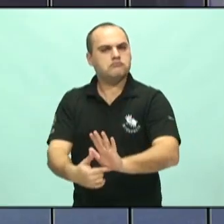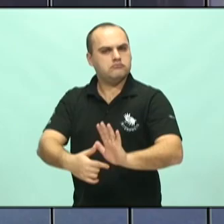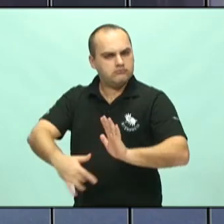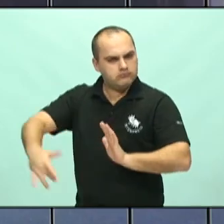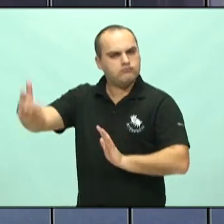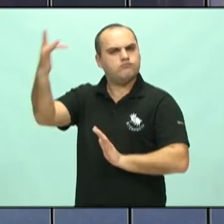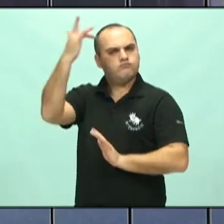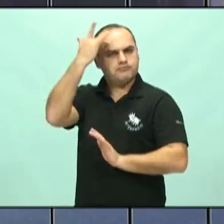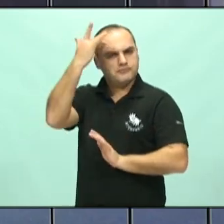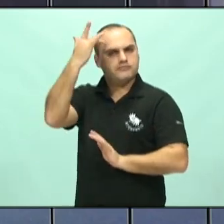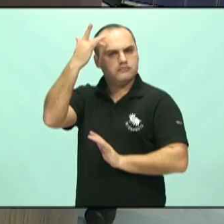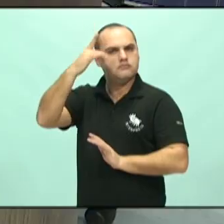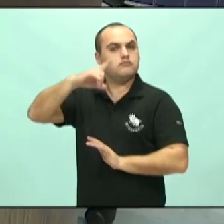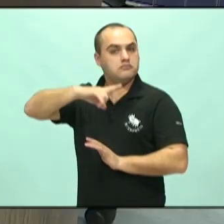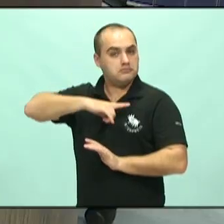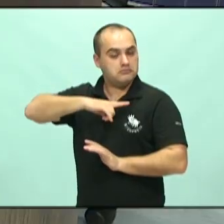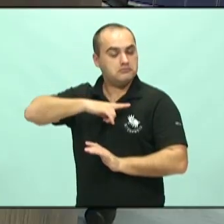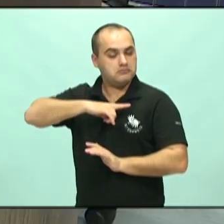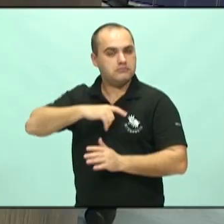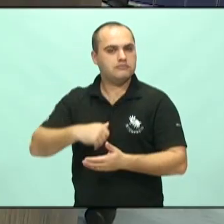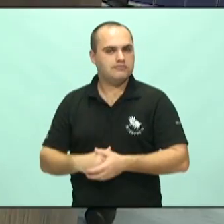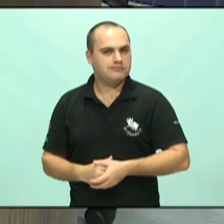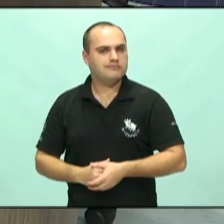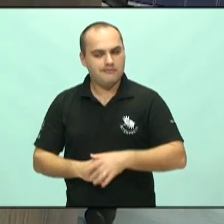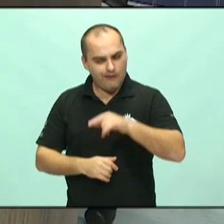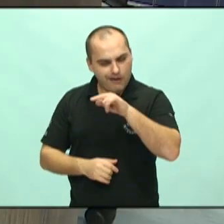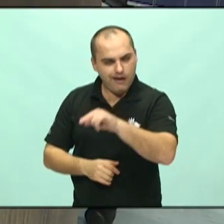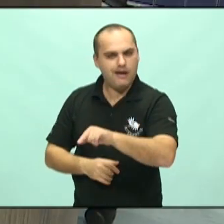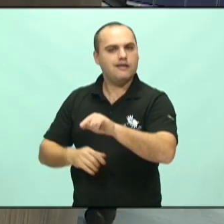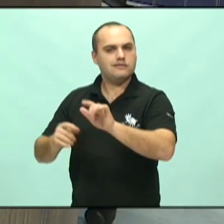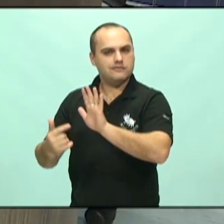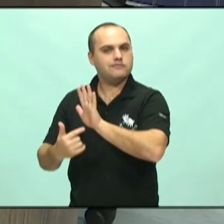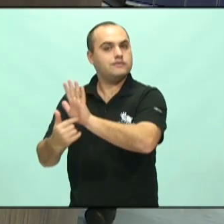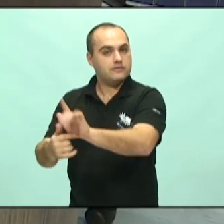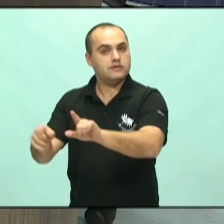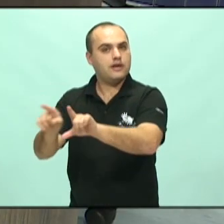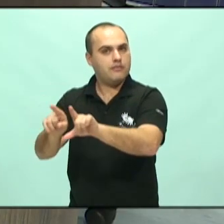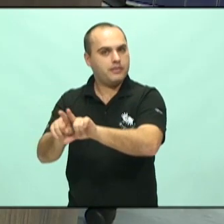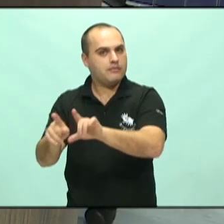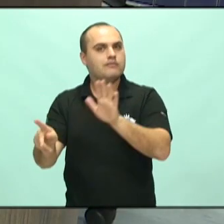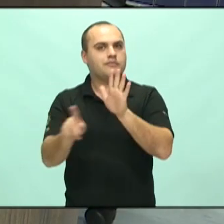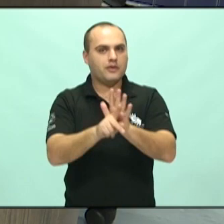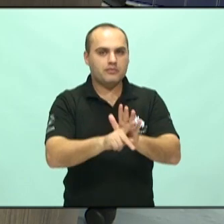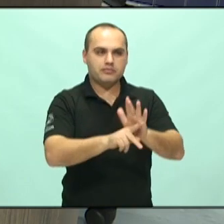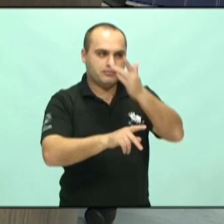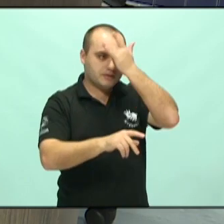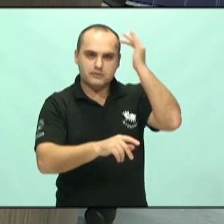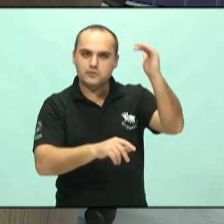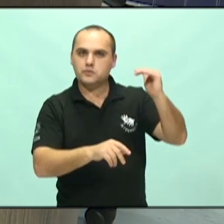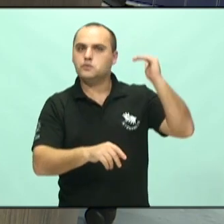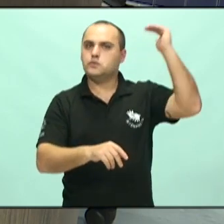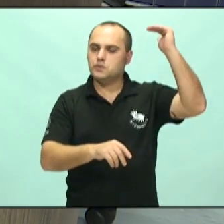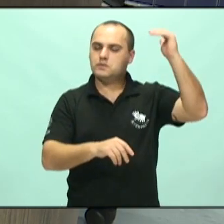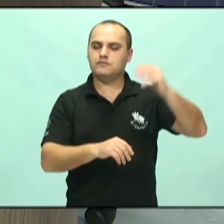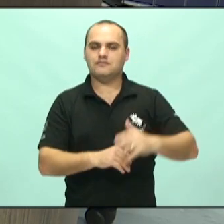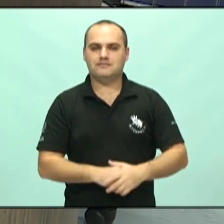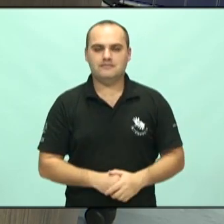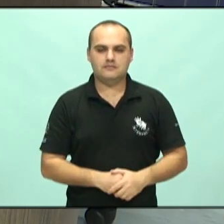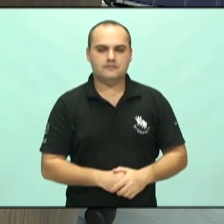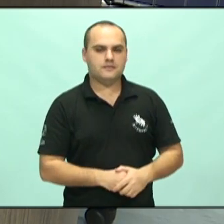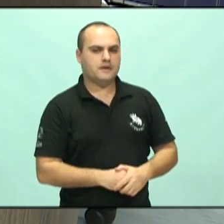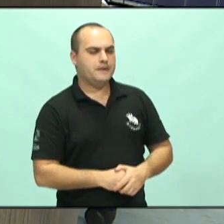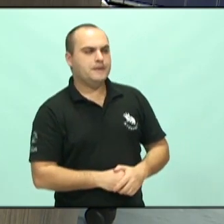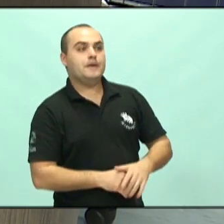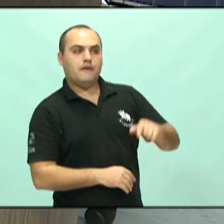madura, né? Contemporânea. Pertinente, então, né? Conversa também com os adultos, né? Além dessa peça, quantas outras vocês